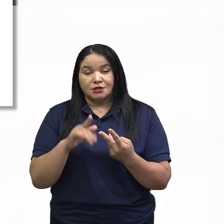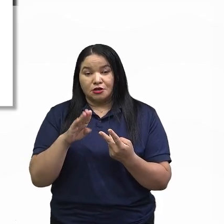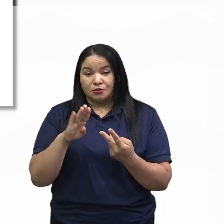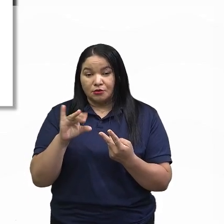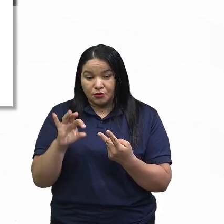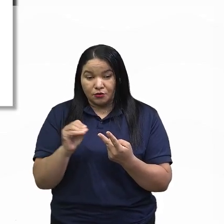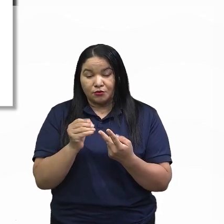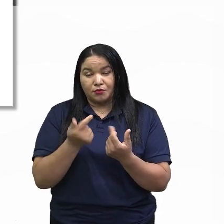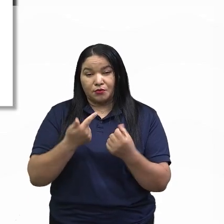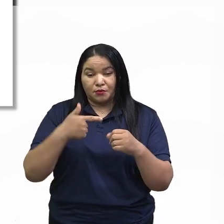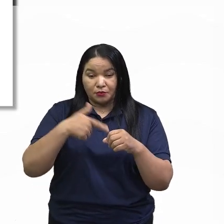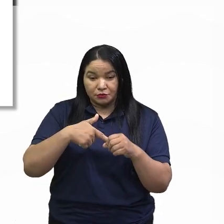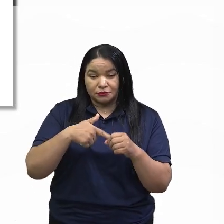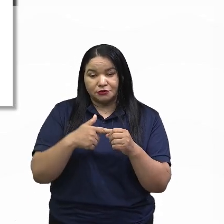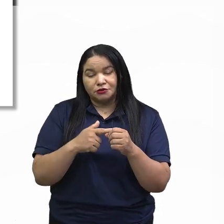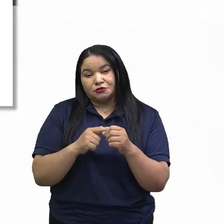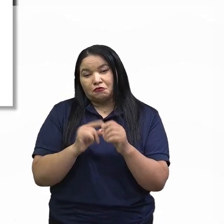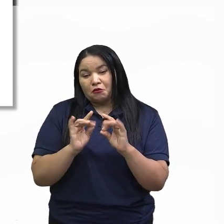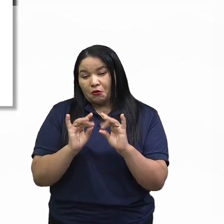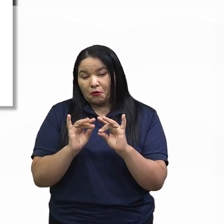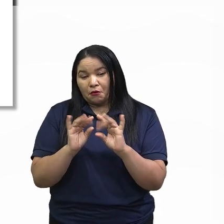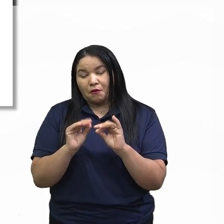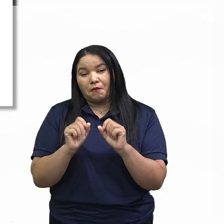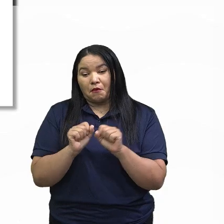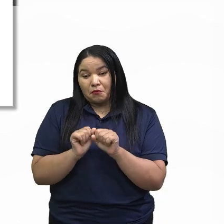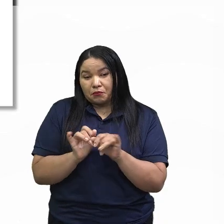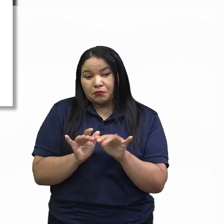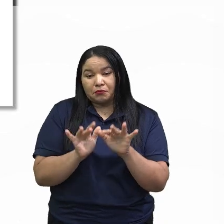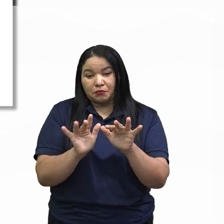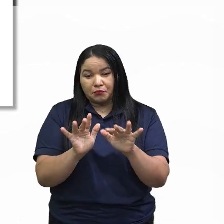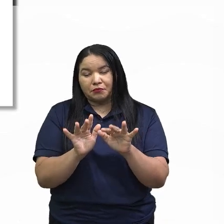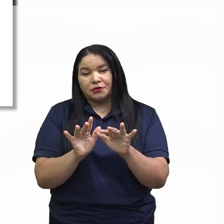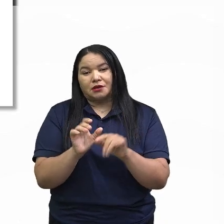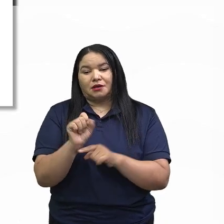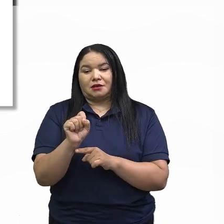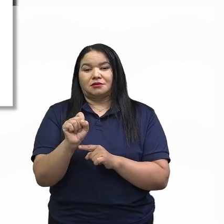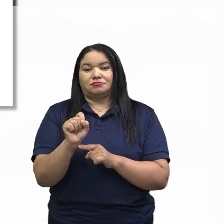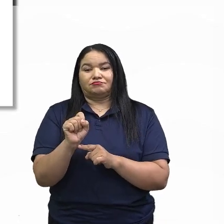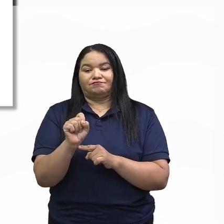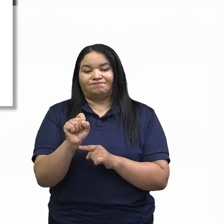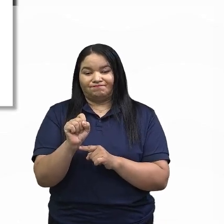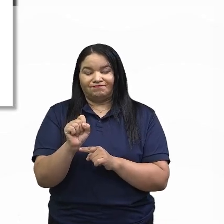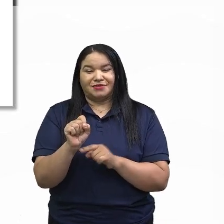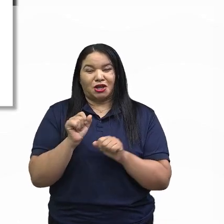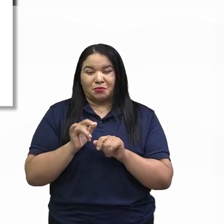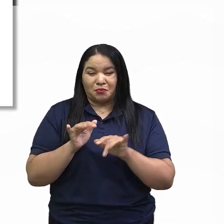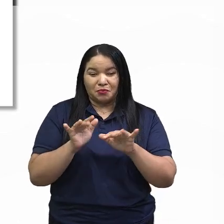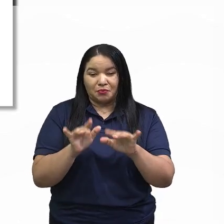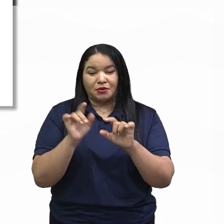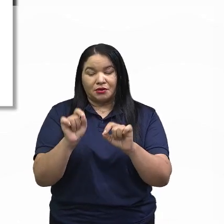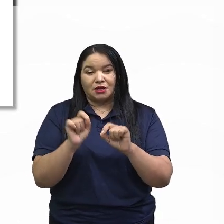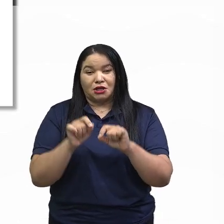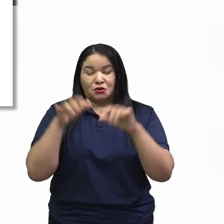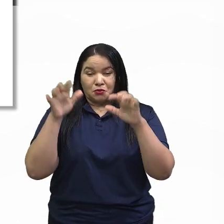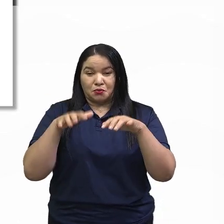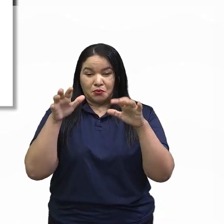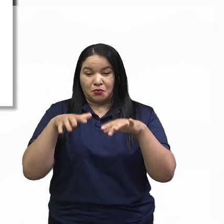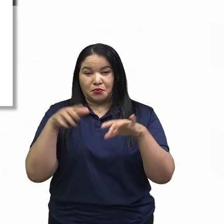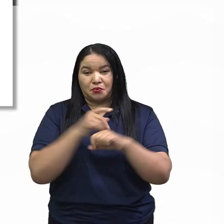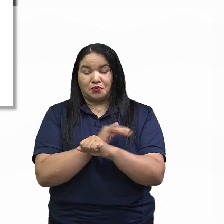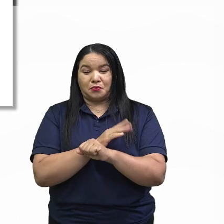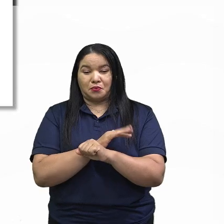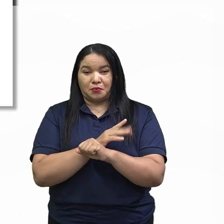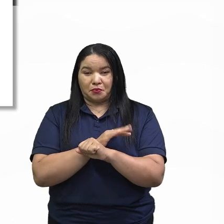Biocombustíveis líquidos podem emitir enxofre e contribuir com o fenômeno da chuva